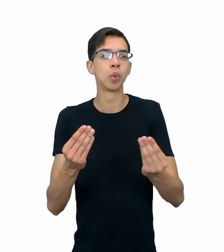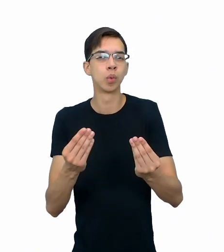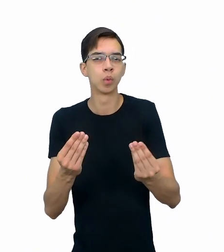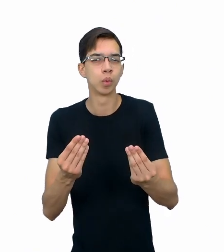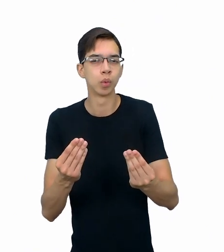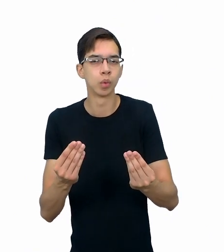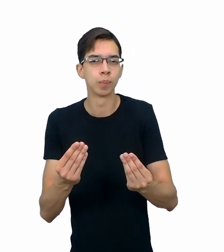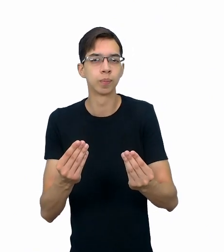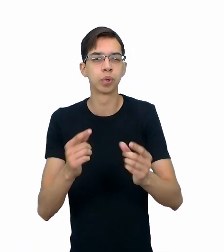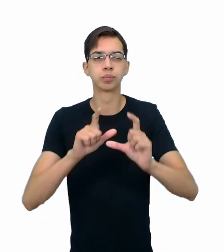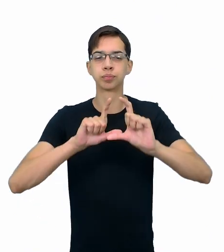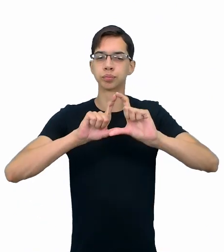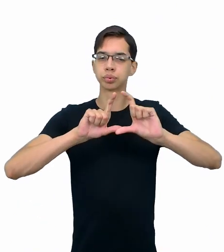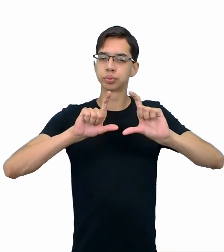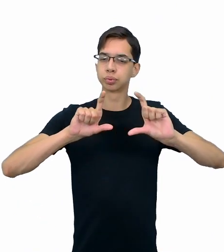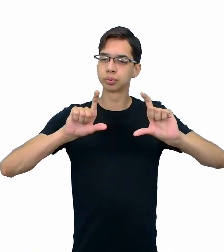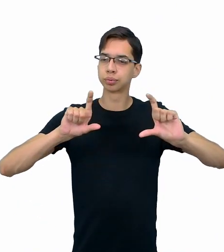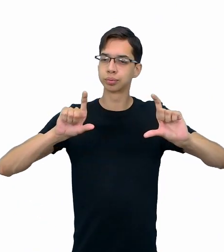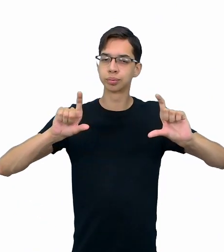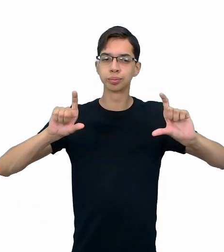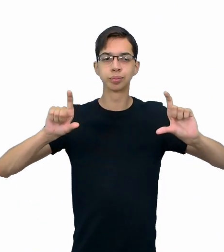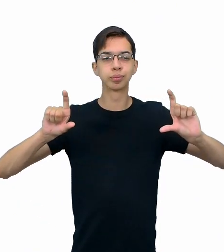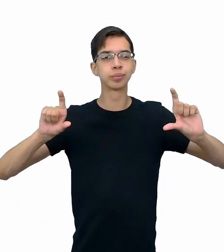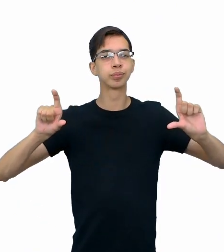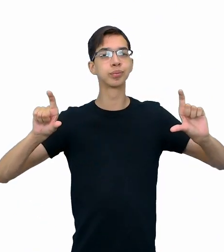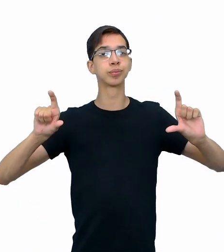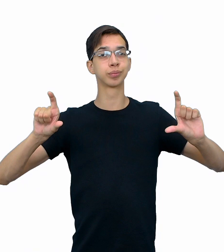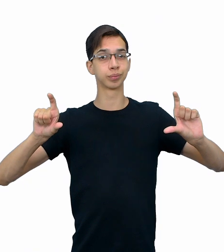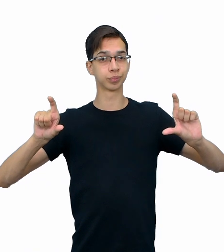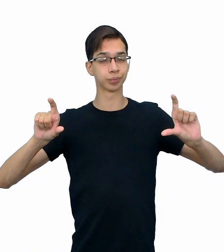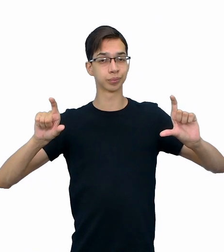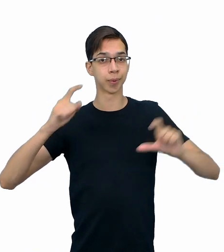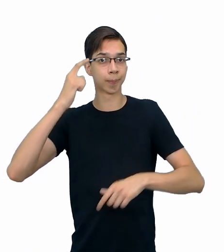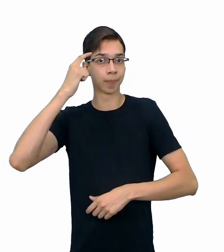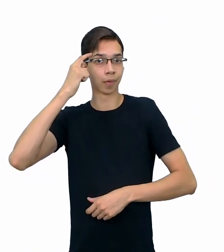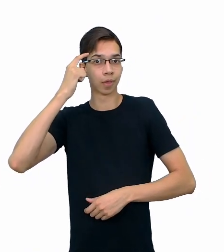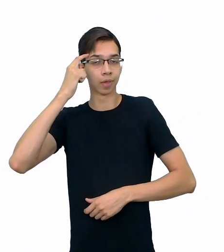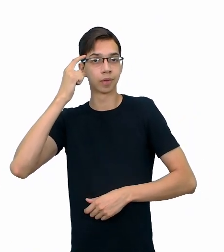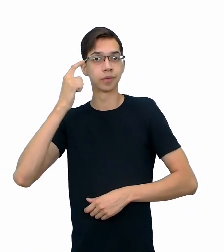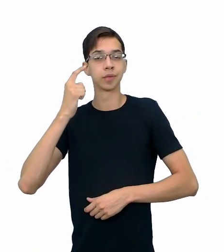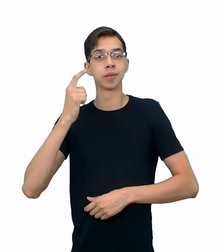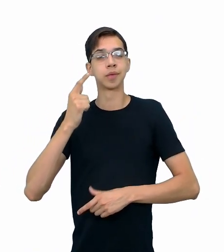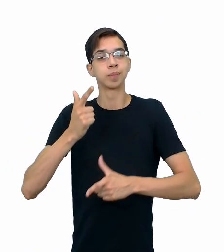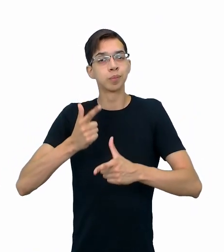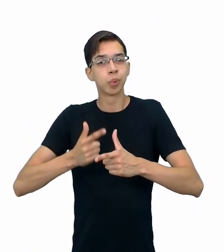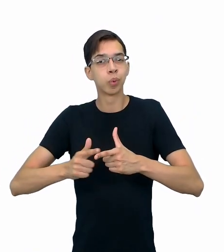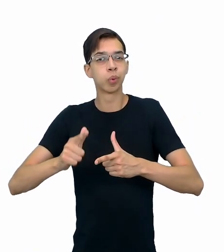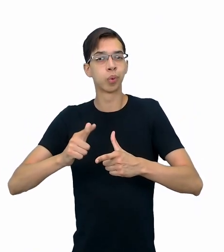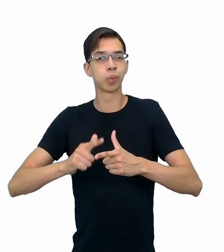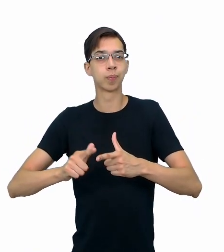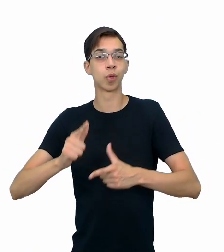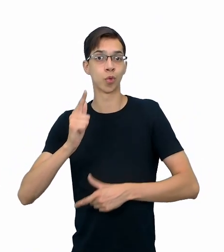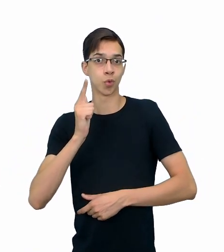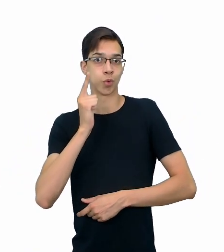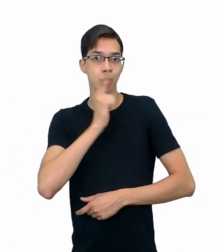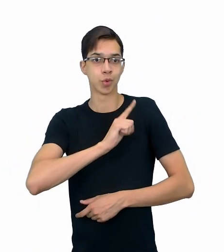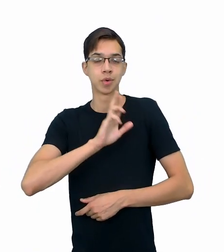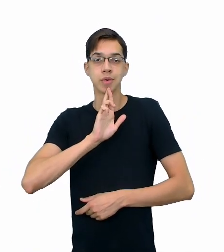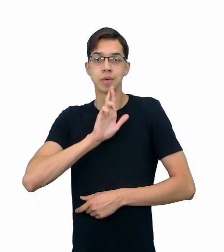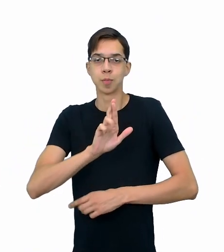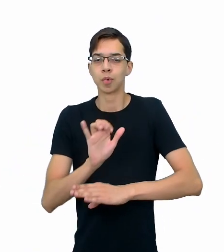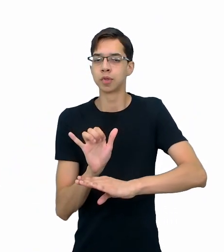aí modificar a estruturação de um caminho para a resolução, né? Então, o nosso primeiro bimestre,